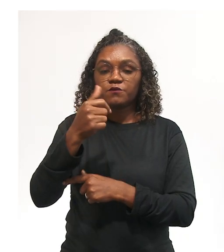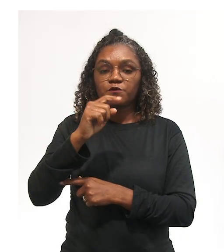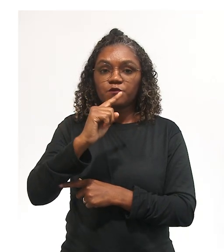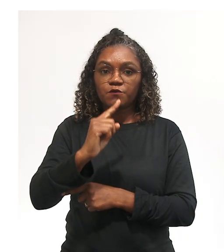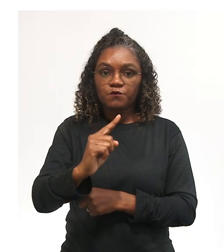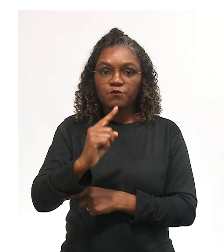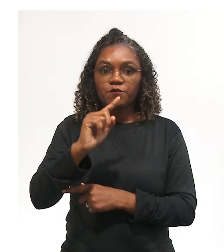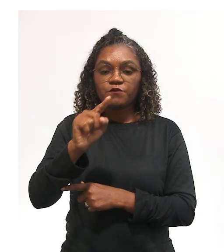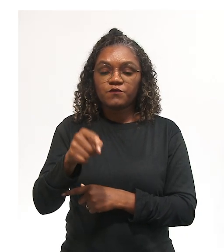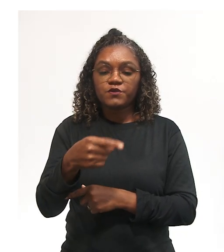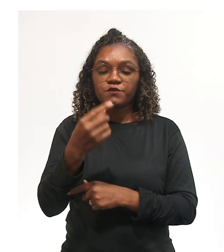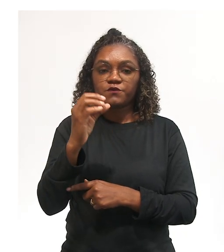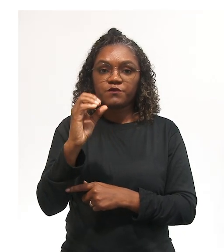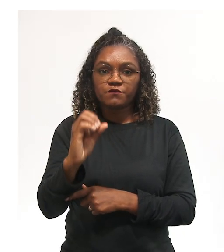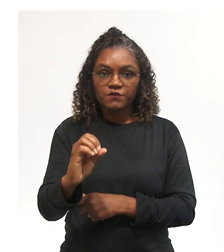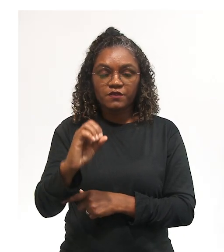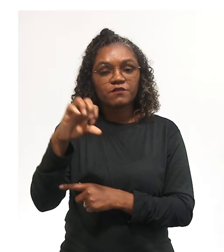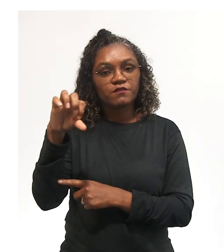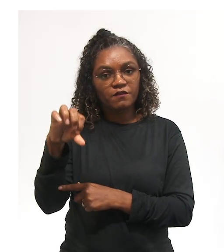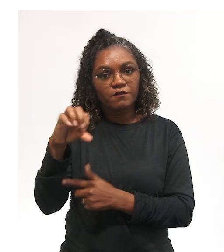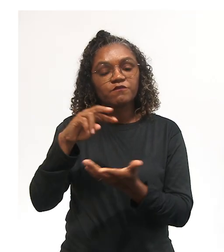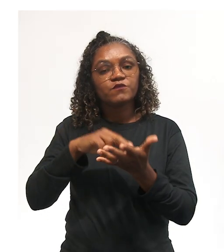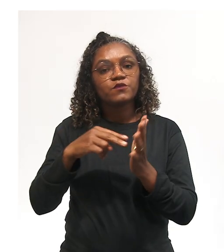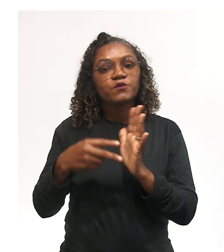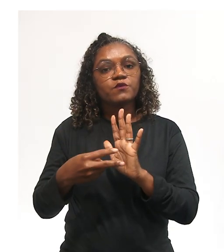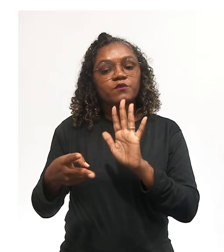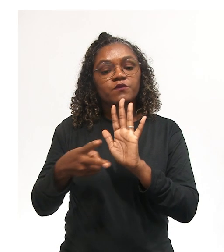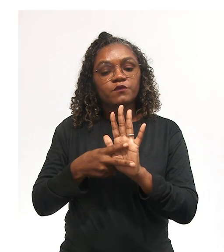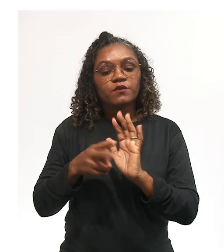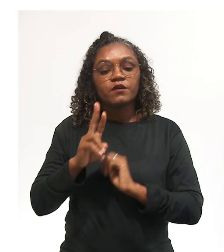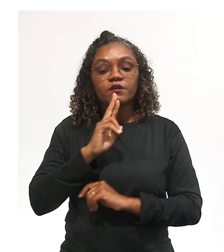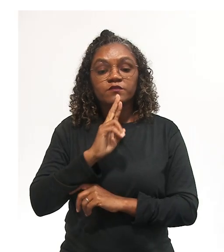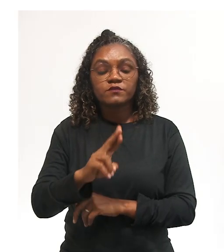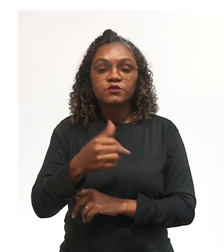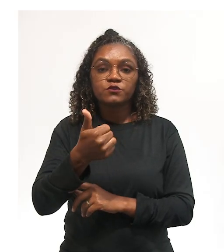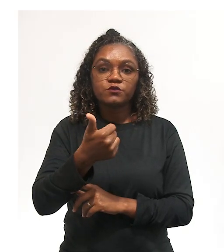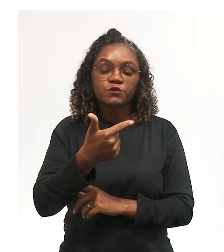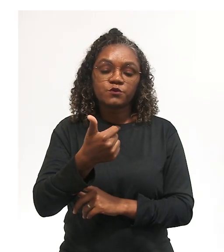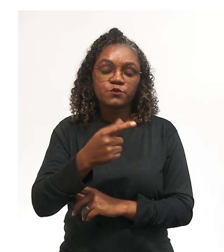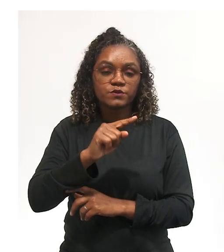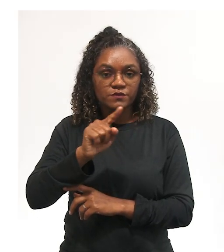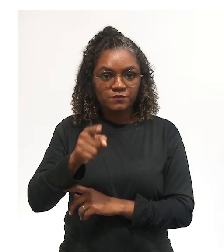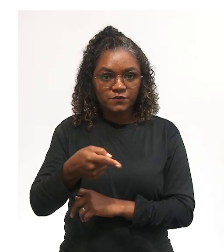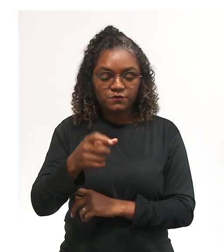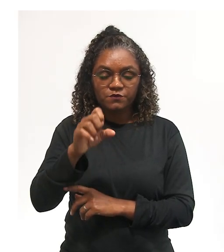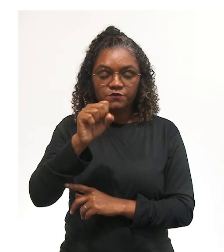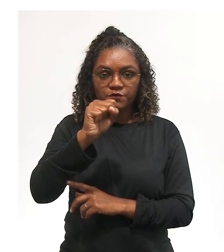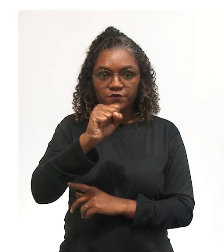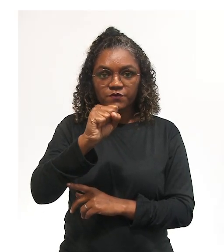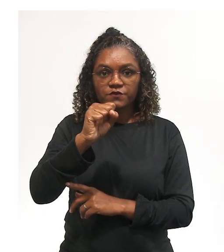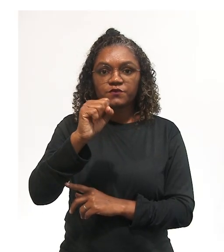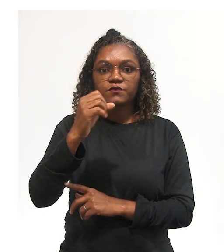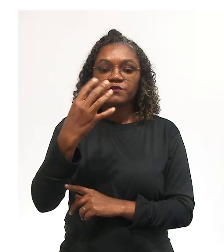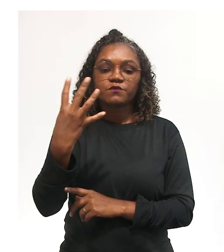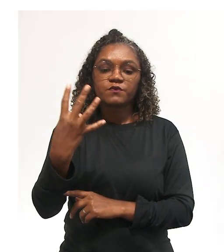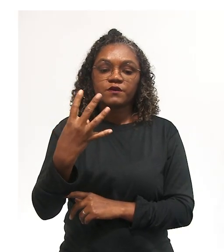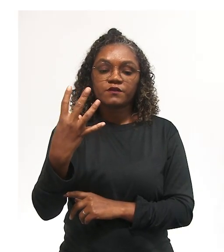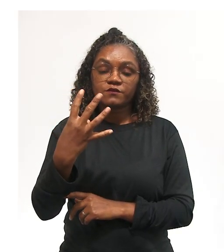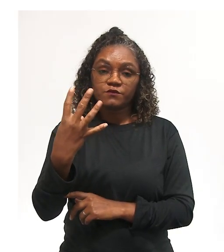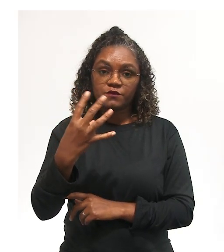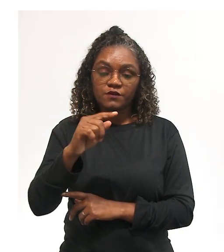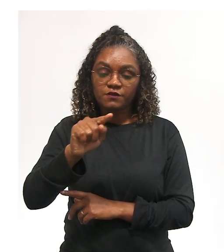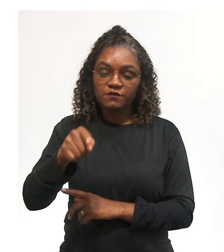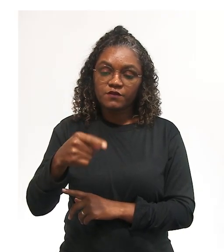Essa divisão, então, vai dar o valor de 12.844